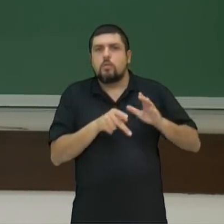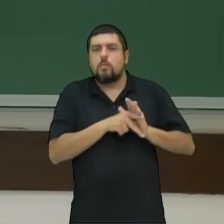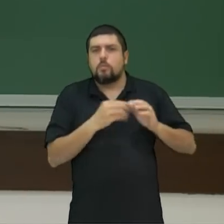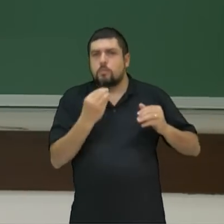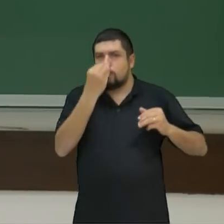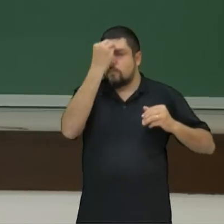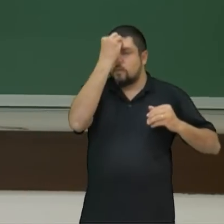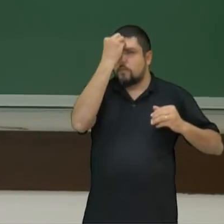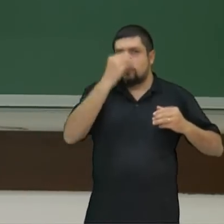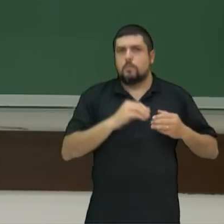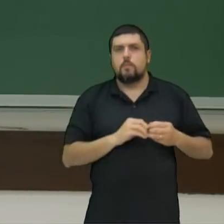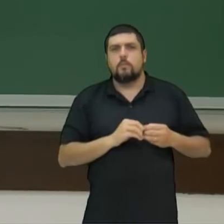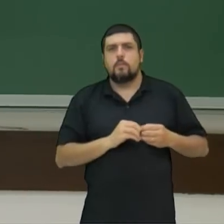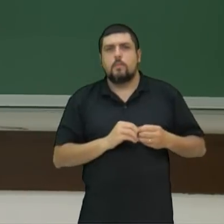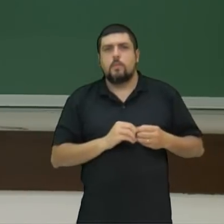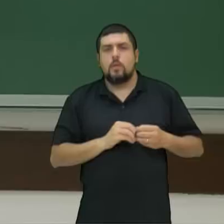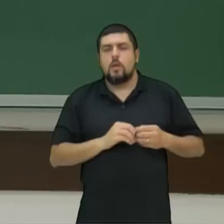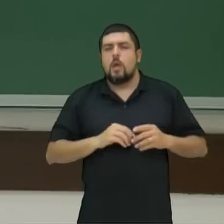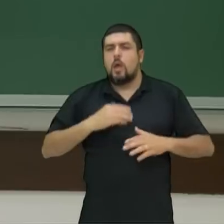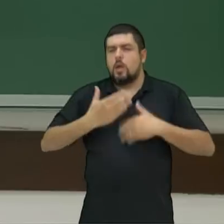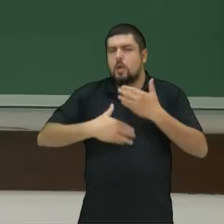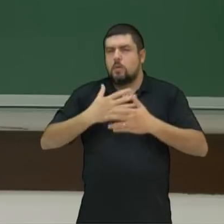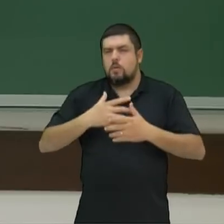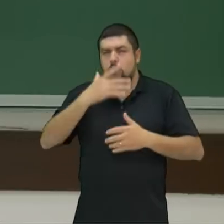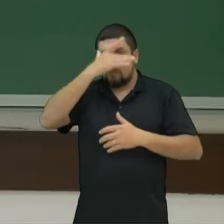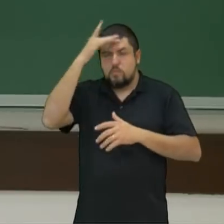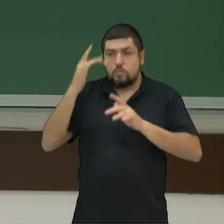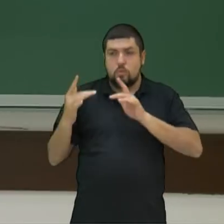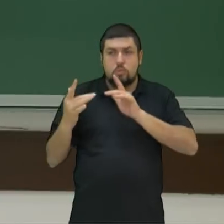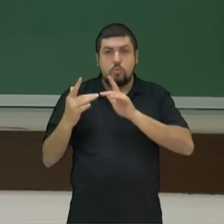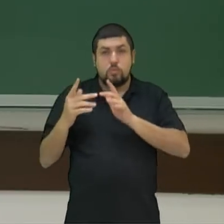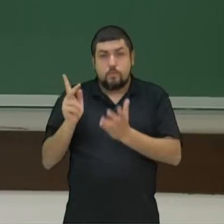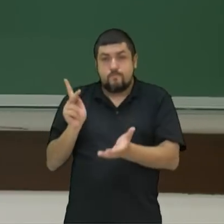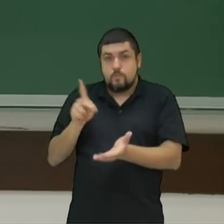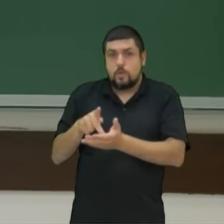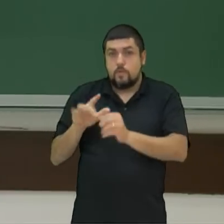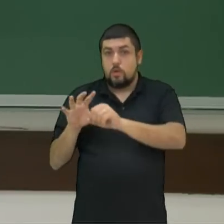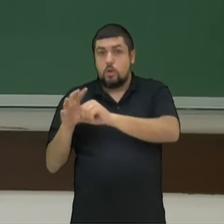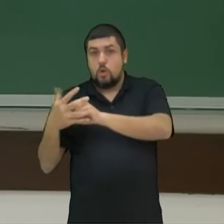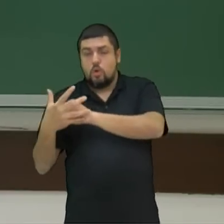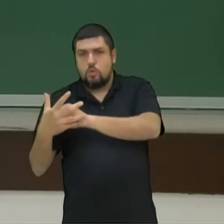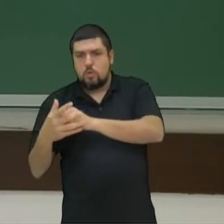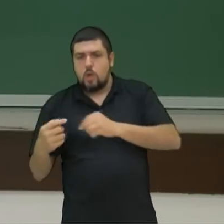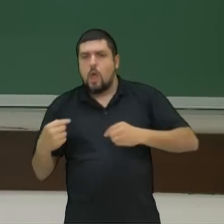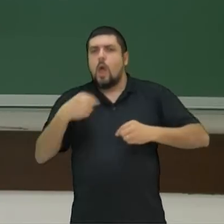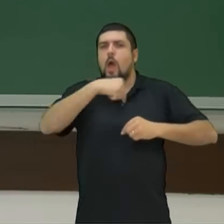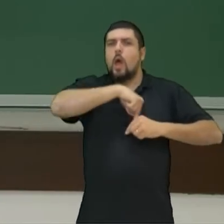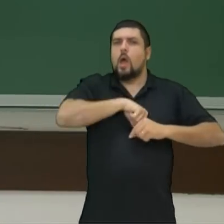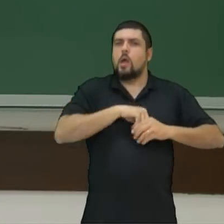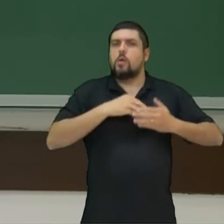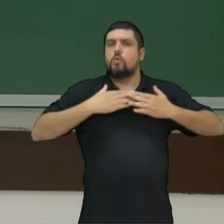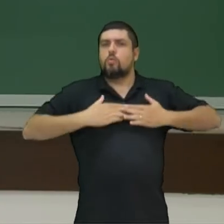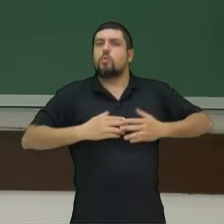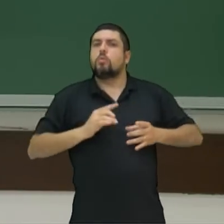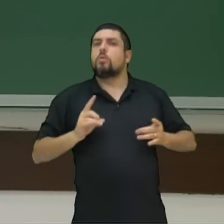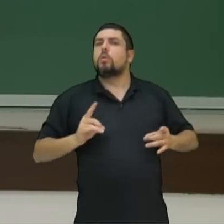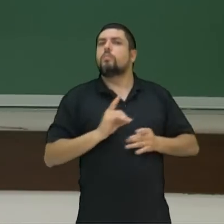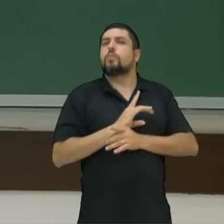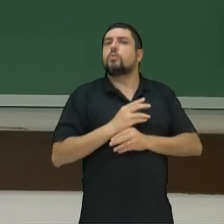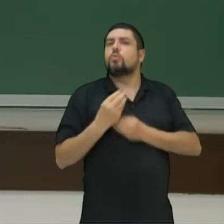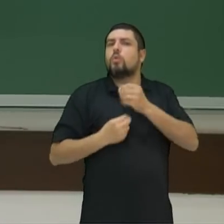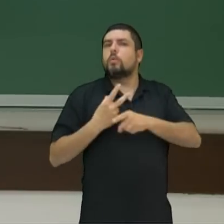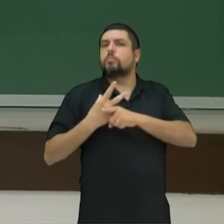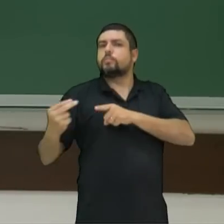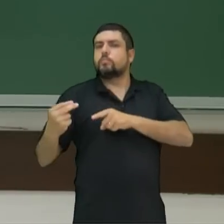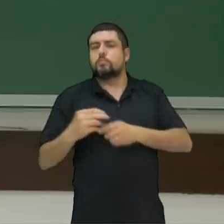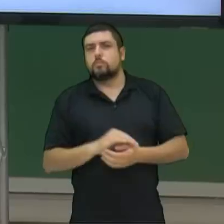pessoa tiver contato de verdade com esse vírus, ela já vai ter célula de memória, ela já vai ter a receita pronta de como combater esse vírus. Então, olha